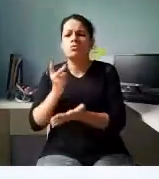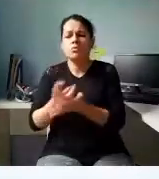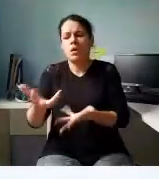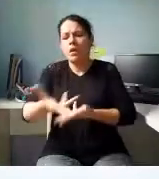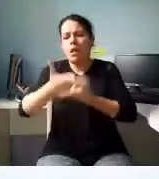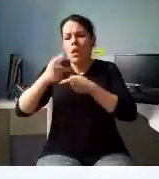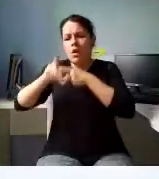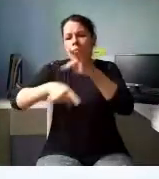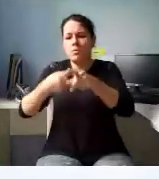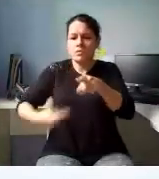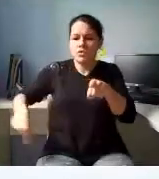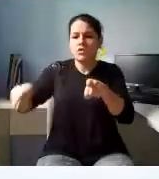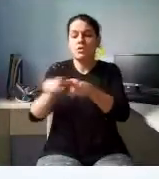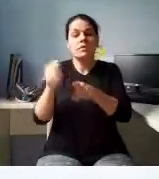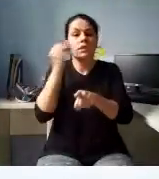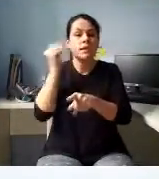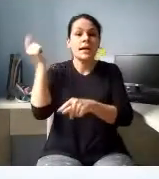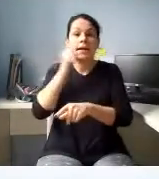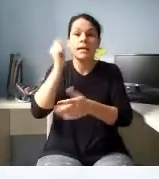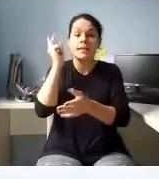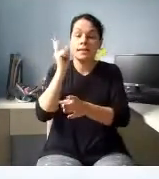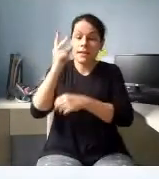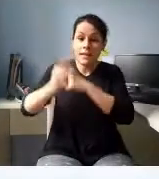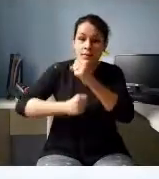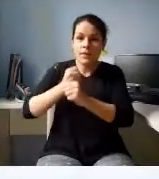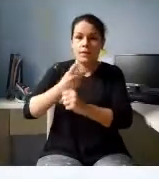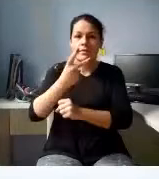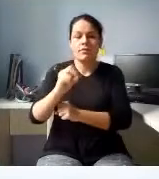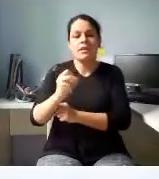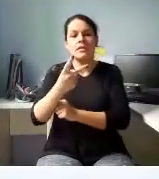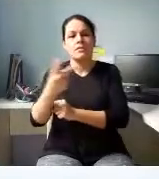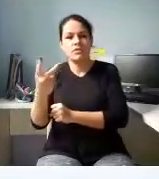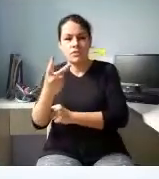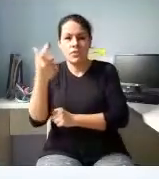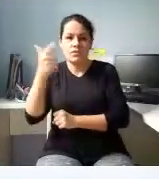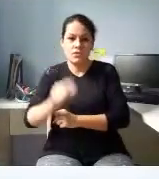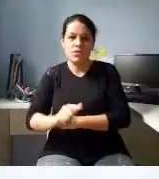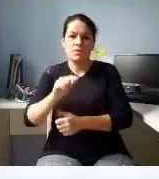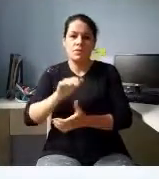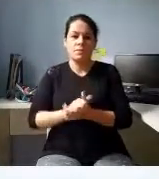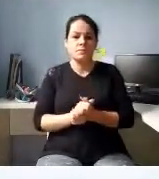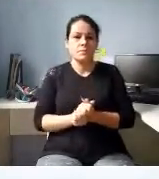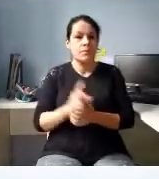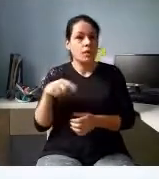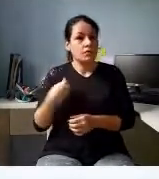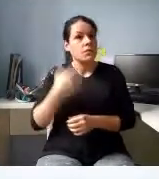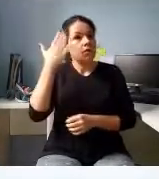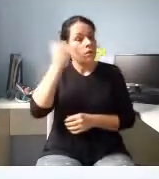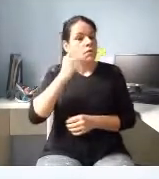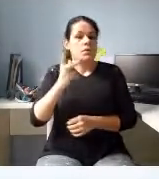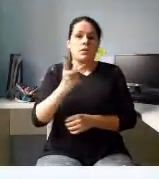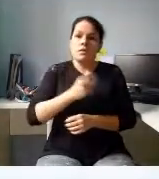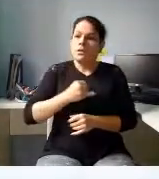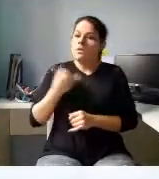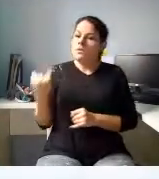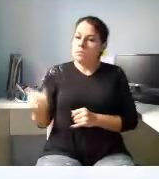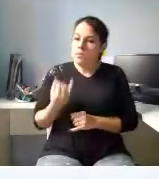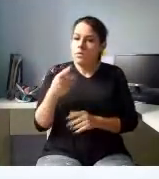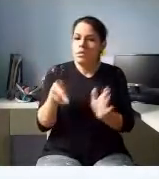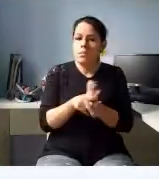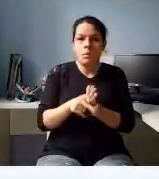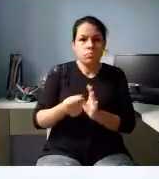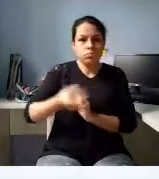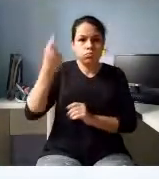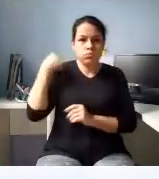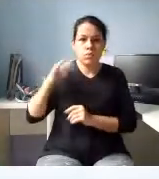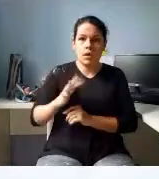garantir para a reeleição em 2022. Porque nós sabemos, né, como foi importante naquele aumento de popularidade dele que